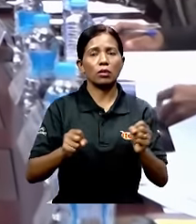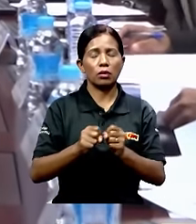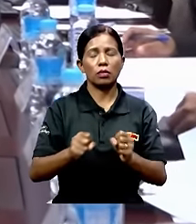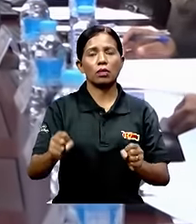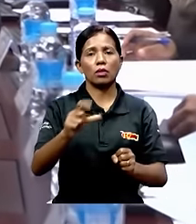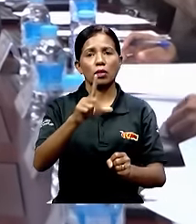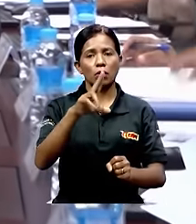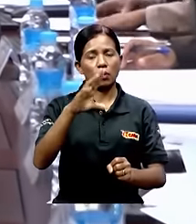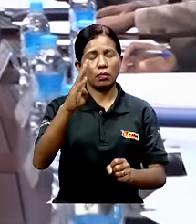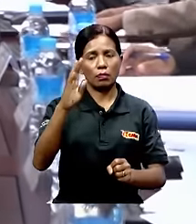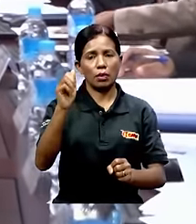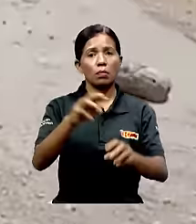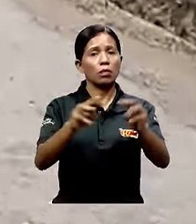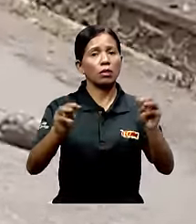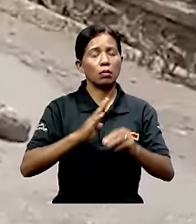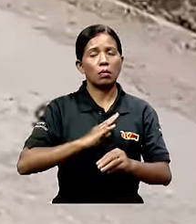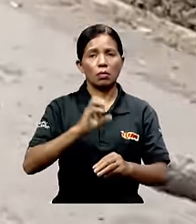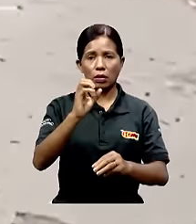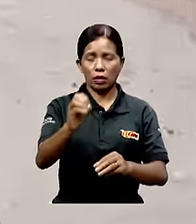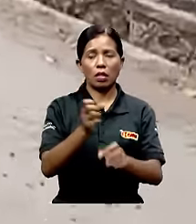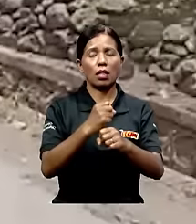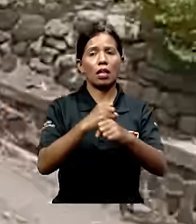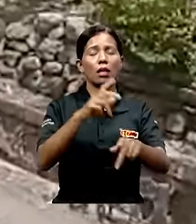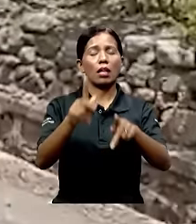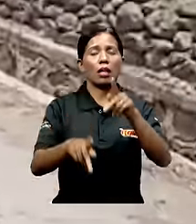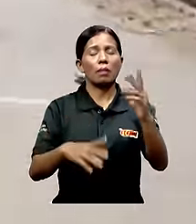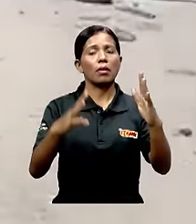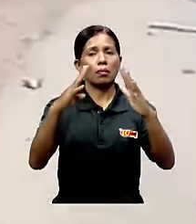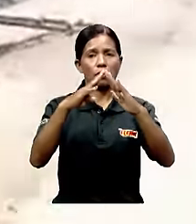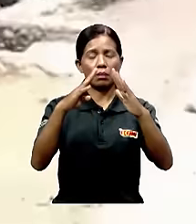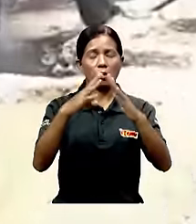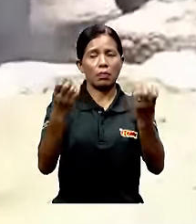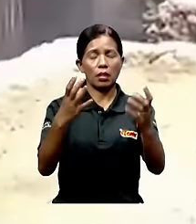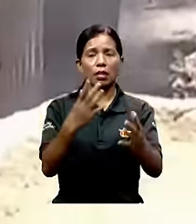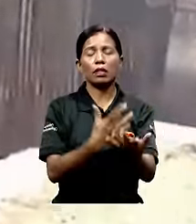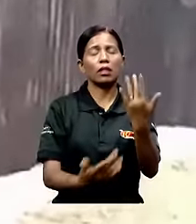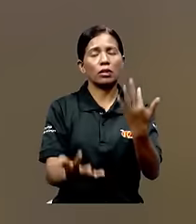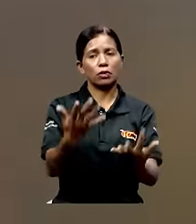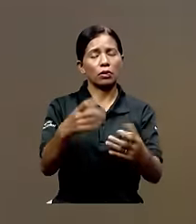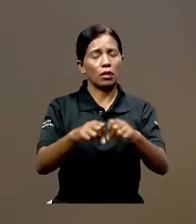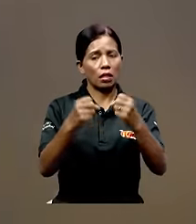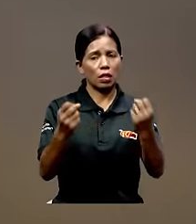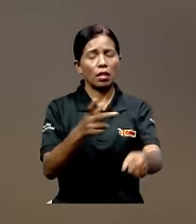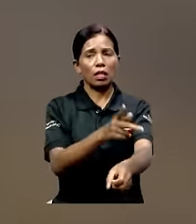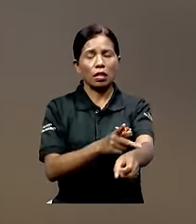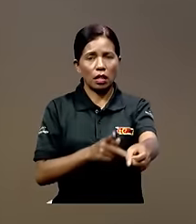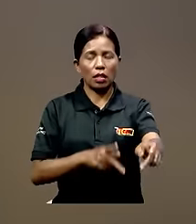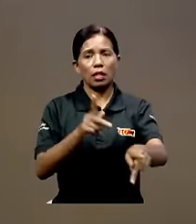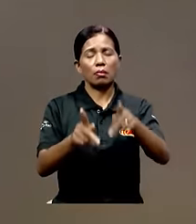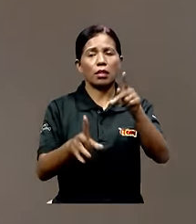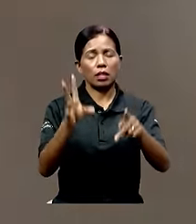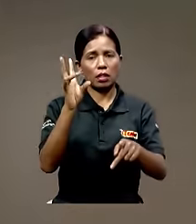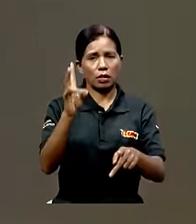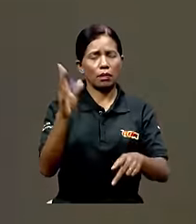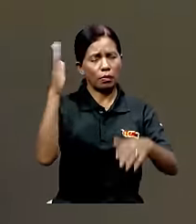no Carabao, município de Bobonaro. Onde resulta a comunidade de uma baraqueta ansuno no estragos total, no Hakanek Emanain Rito.